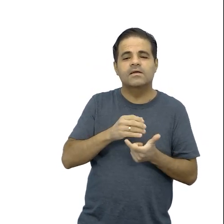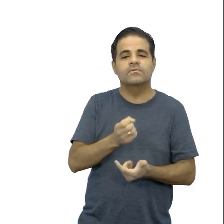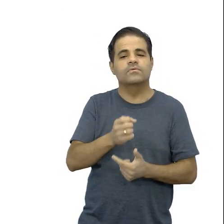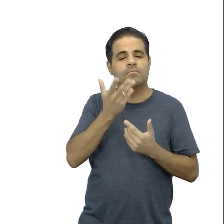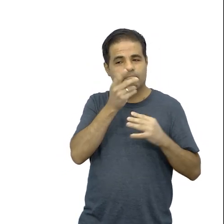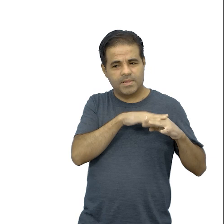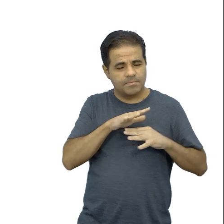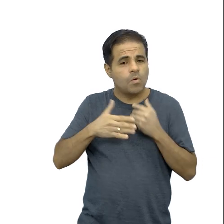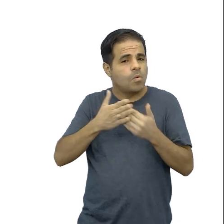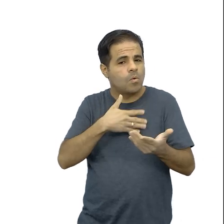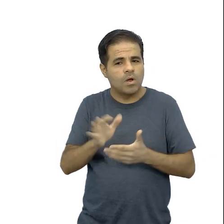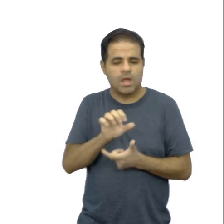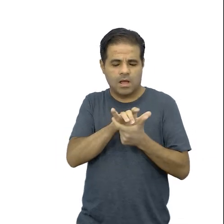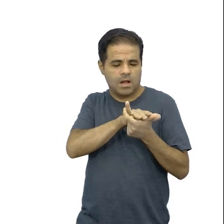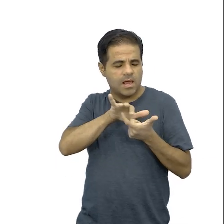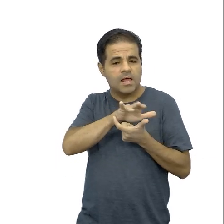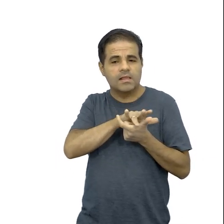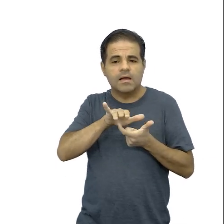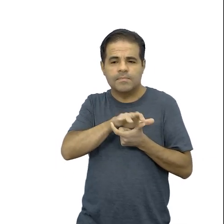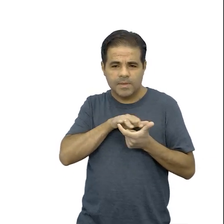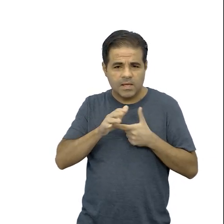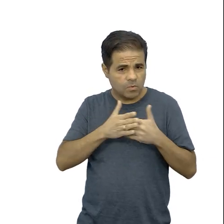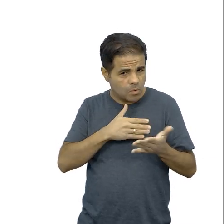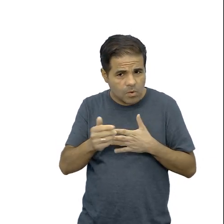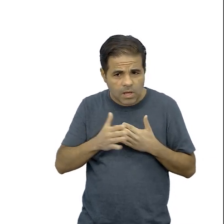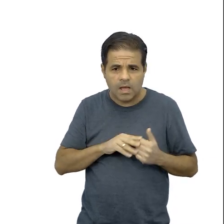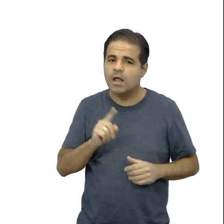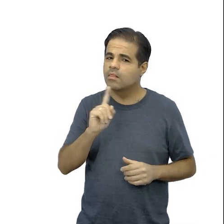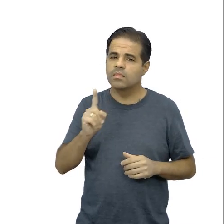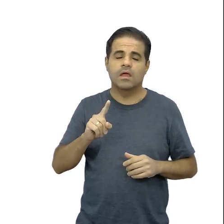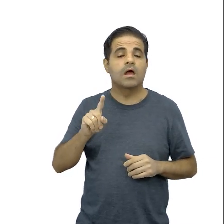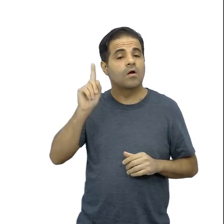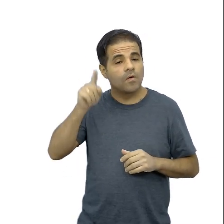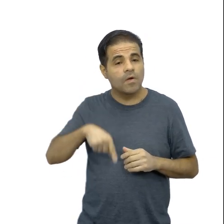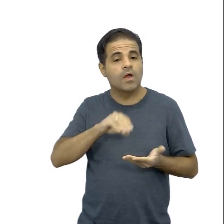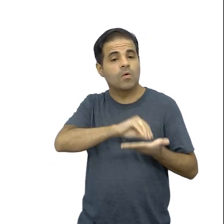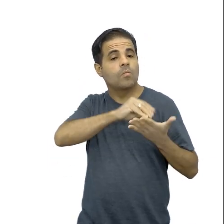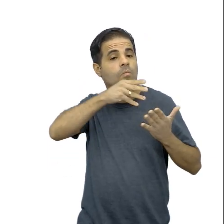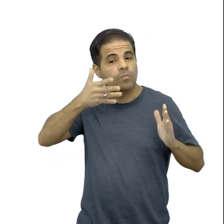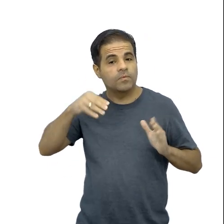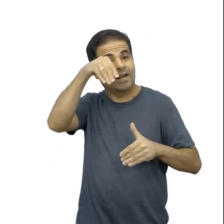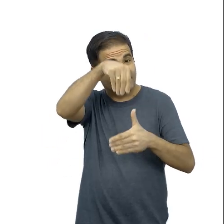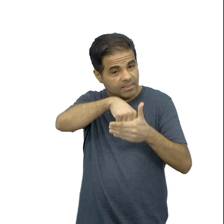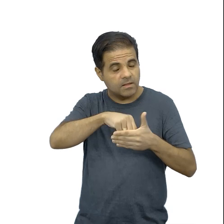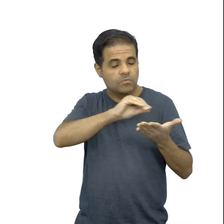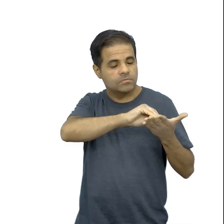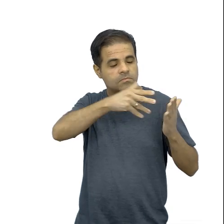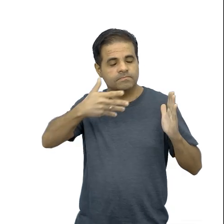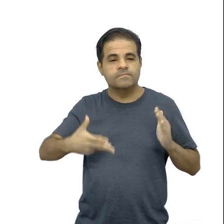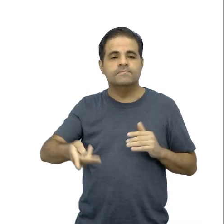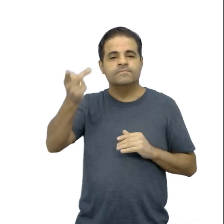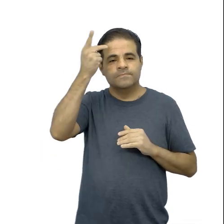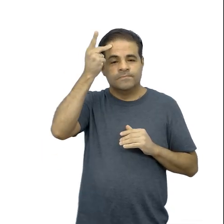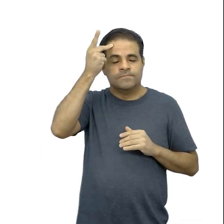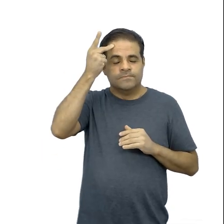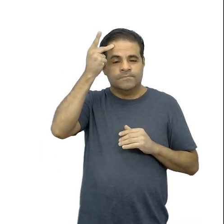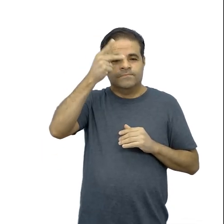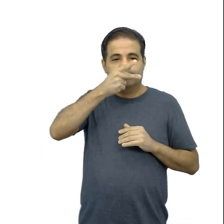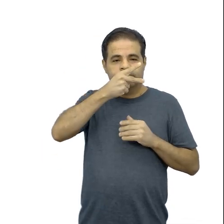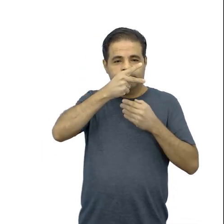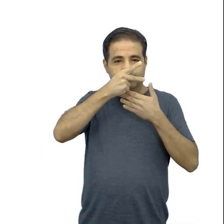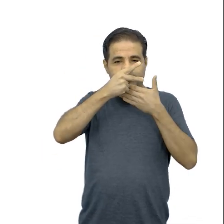De qualquer letramento matemático? Não, daquele assumido no currículo paulista, tá bem? Um